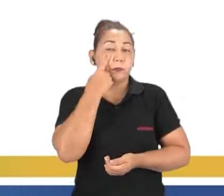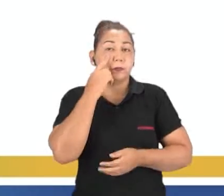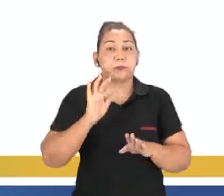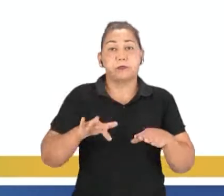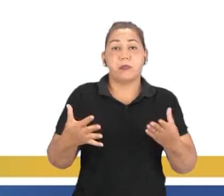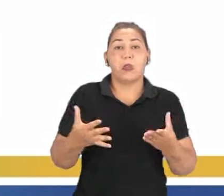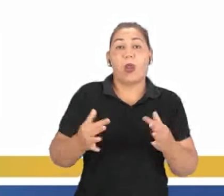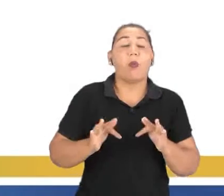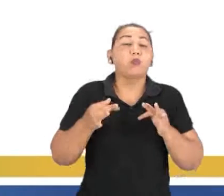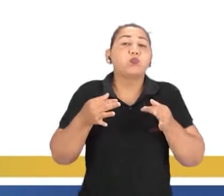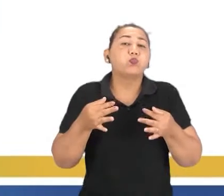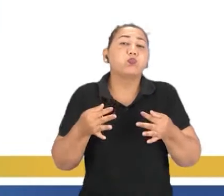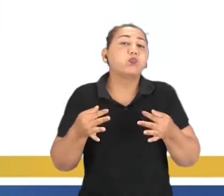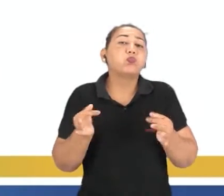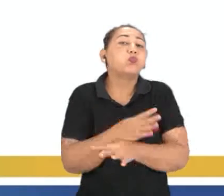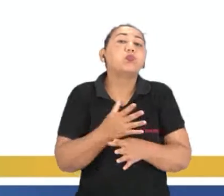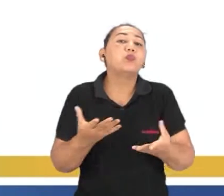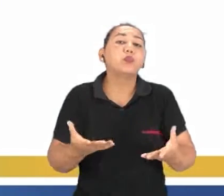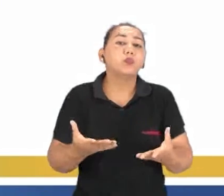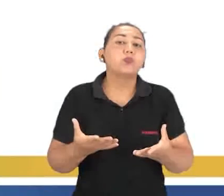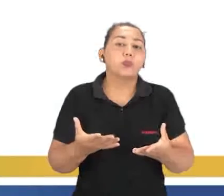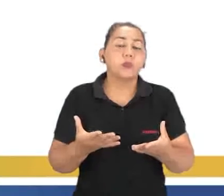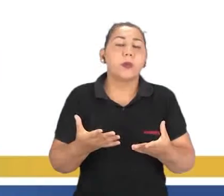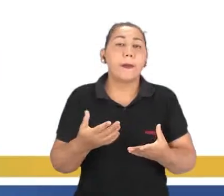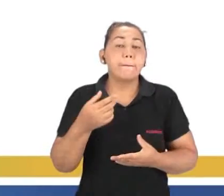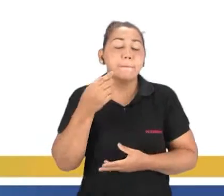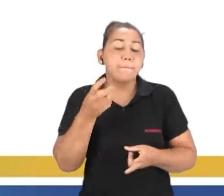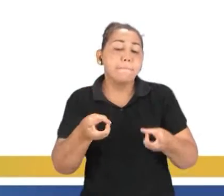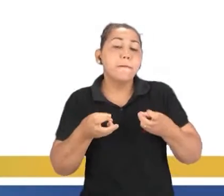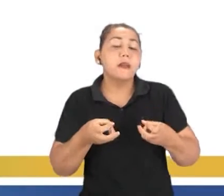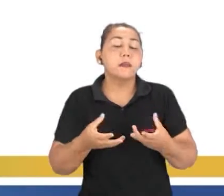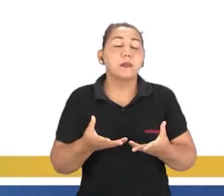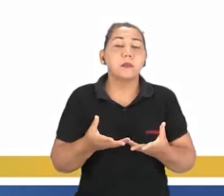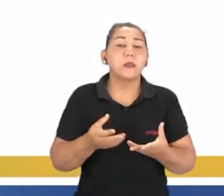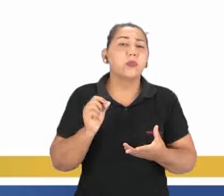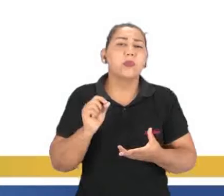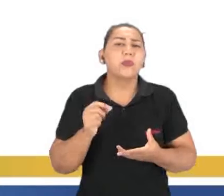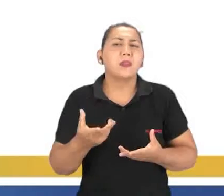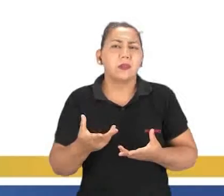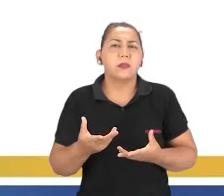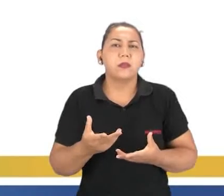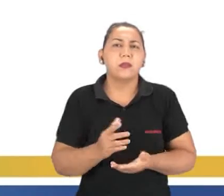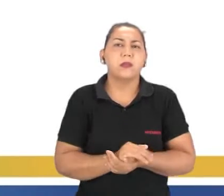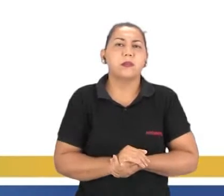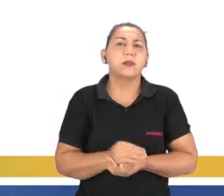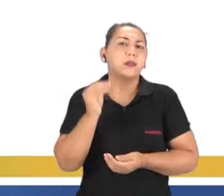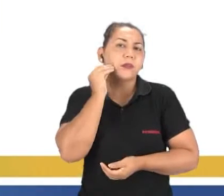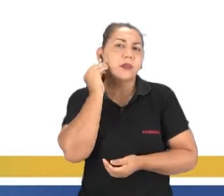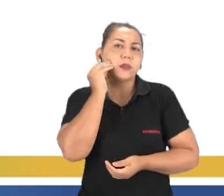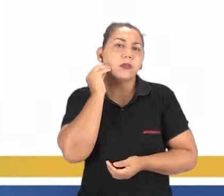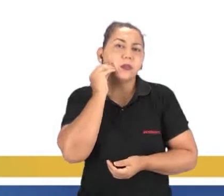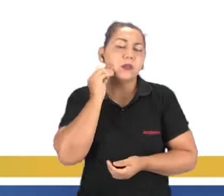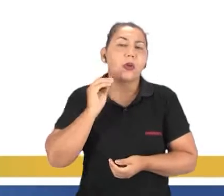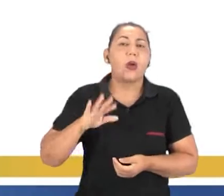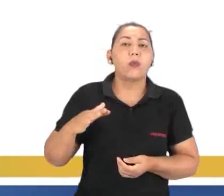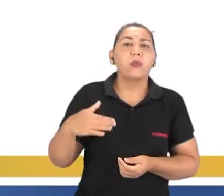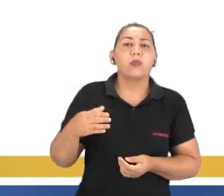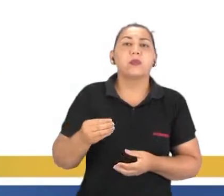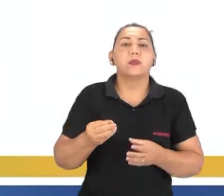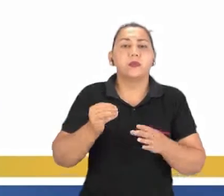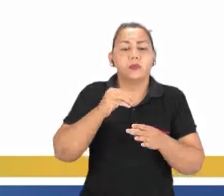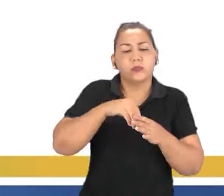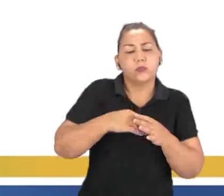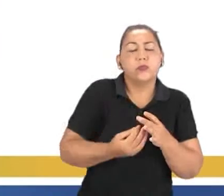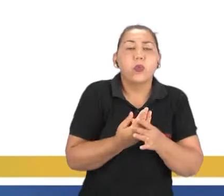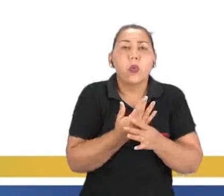quais conclusões o Mendel ele chegou a partir desses experimentos. Então, quando ocorre a fecundação entre os indivíduos